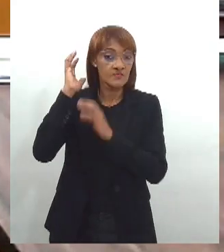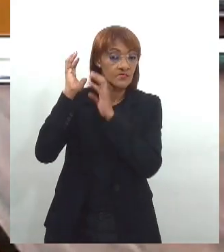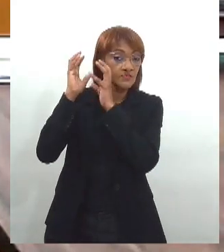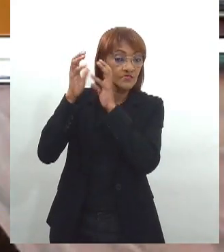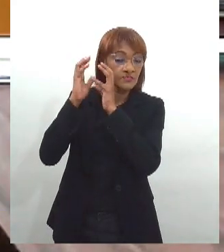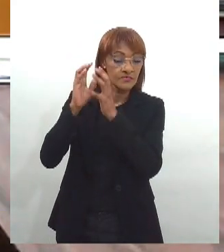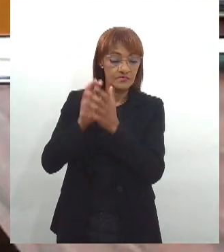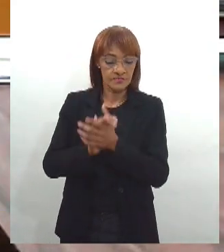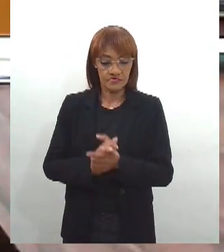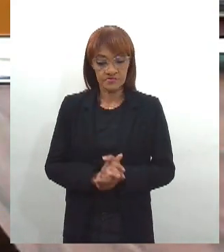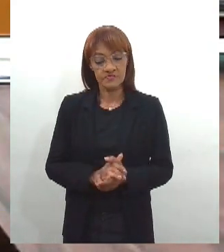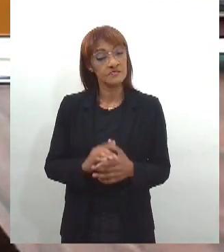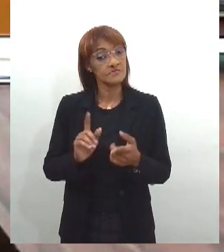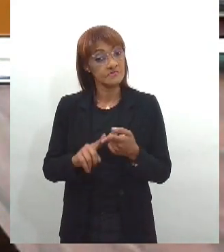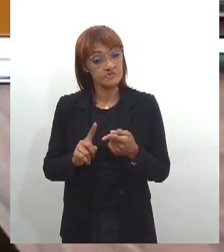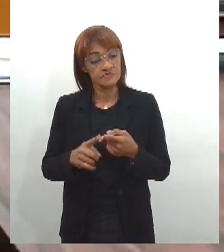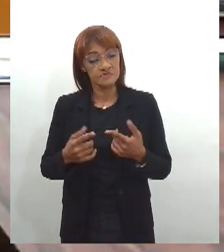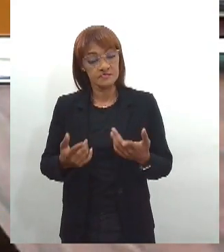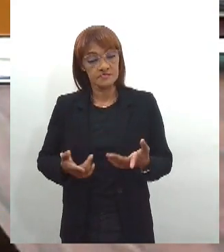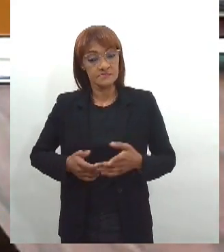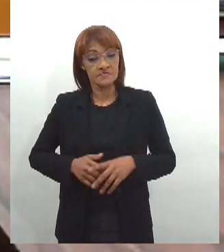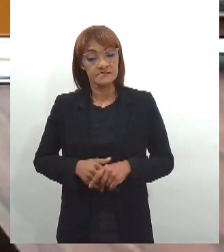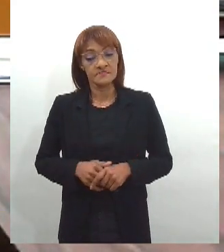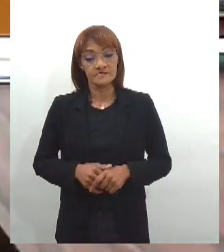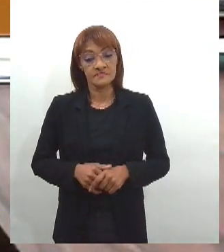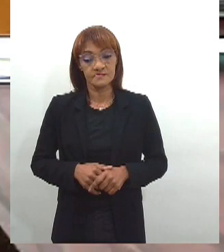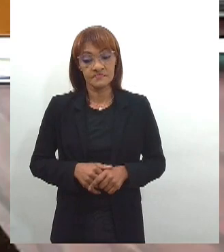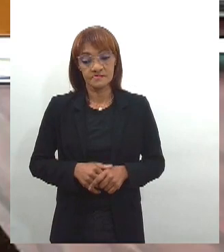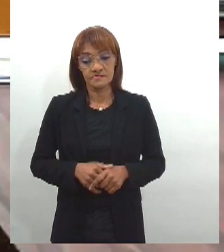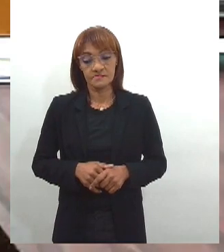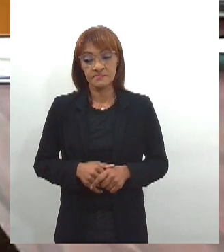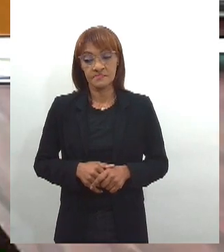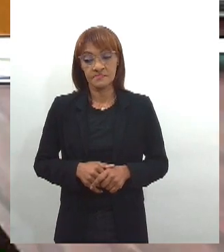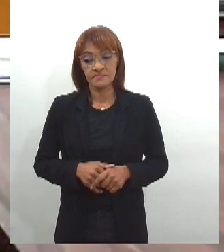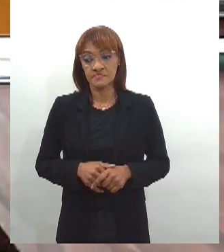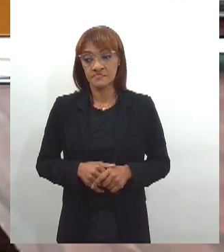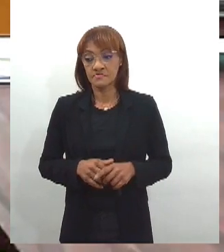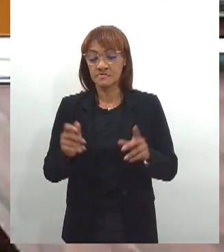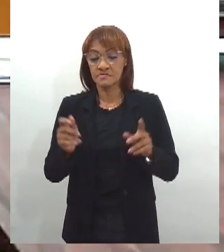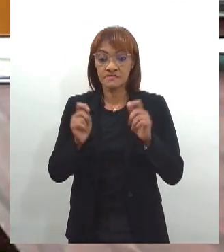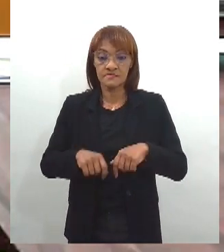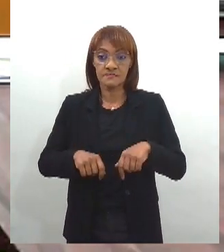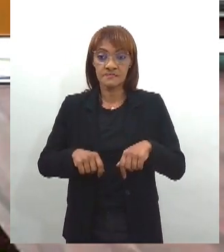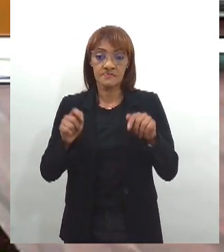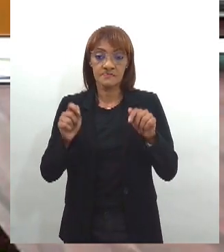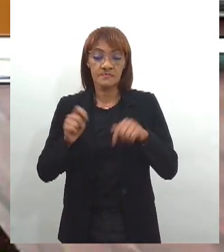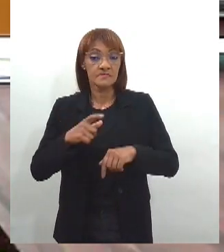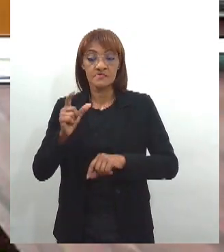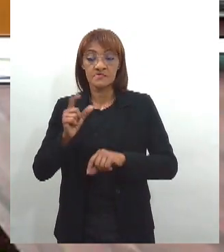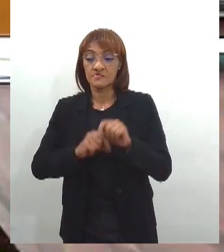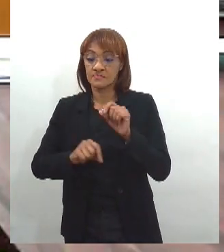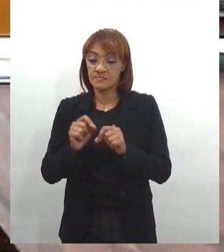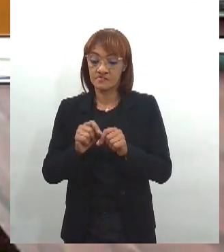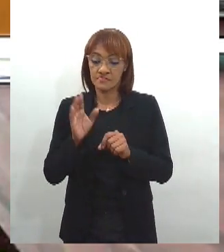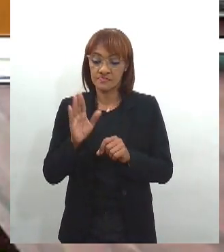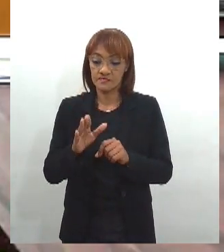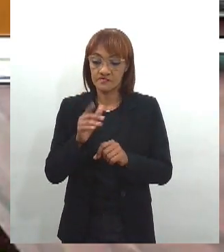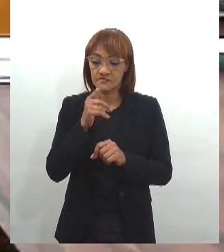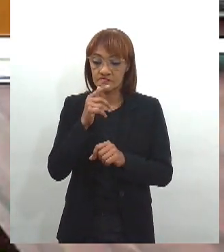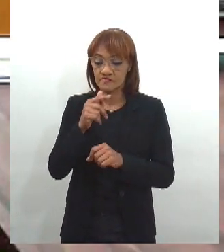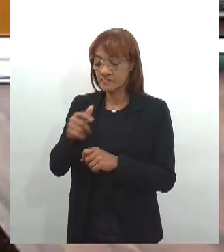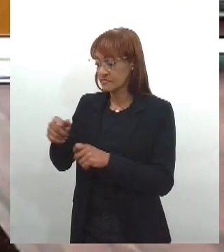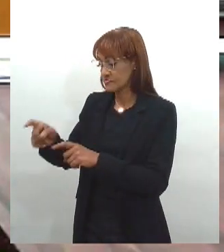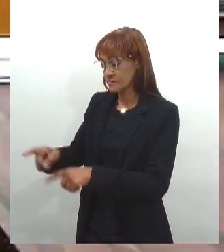vem entregando processos agropecuários, metodologias, estudos para o desenvolvimento